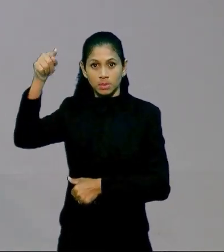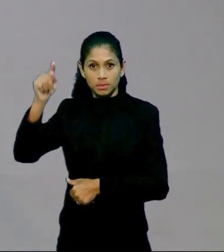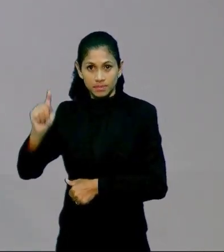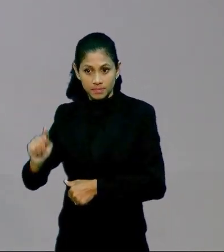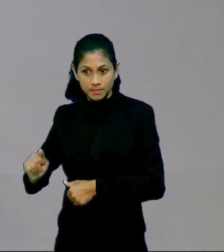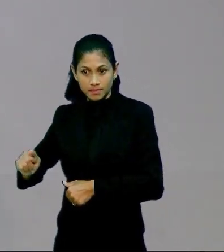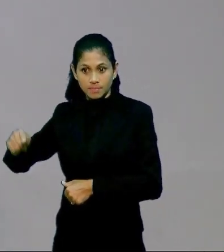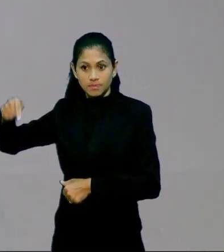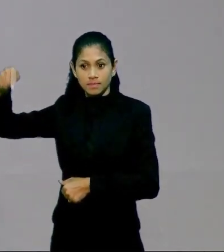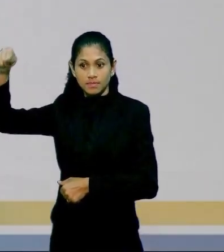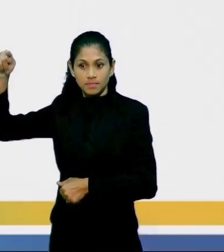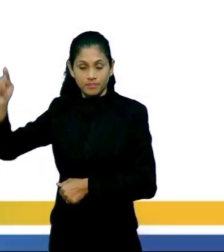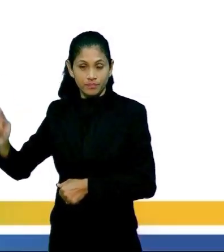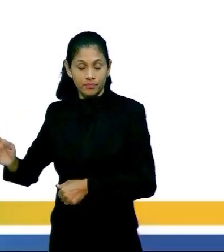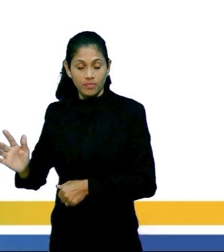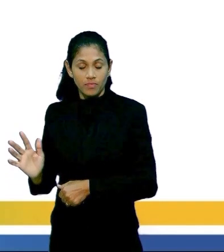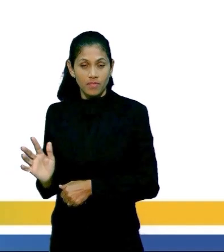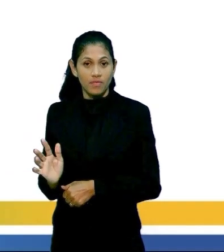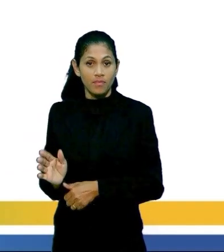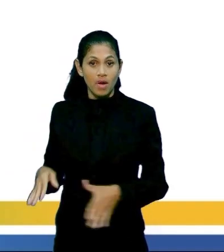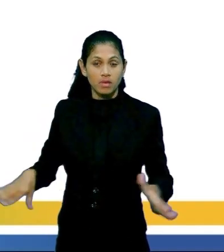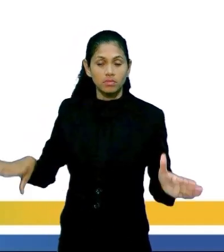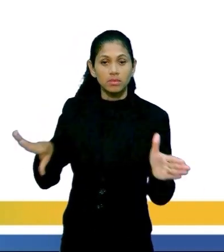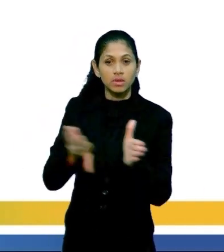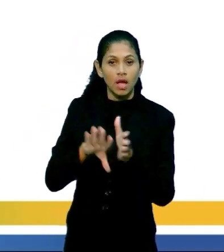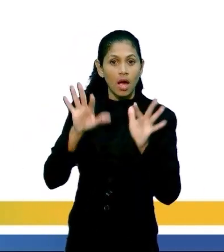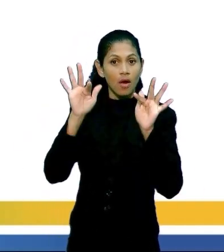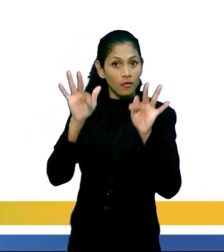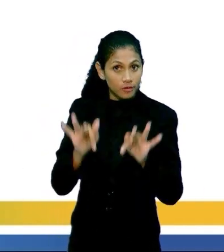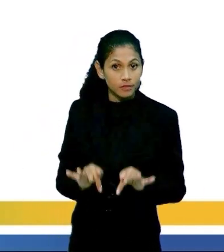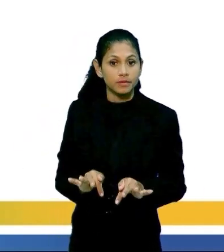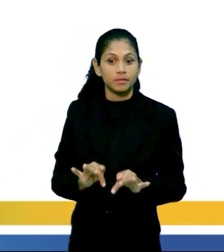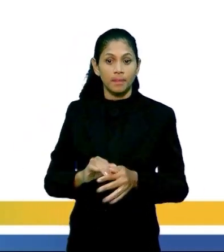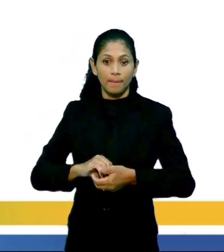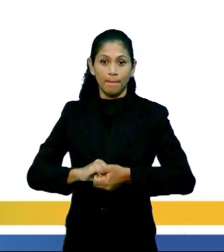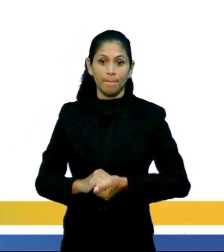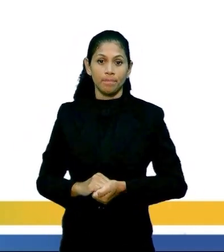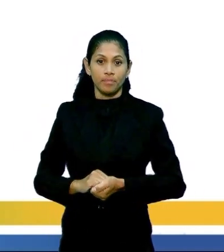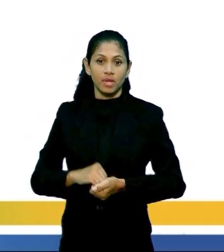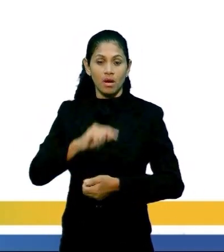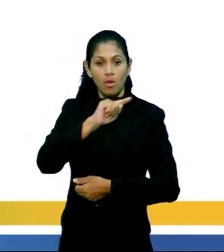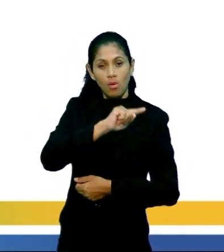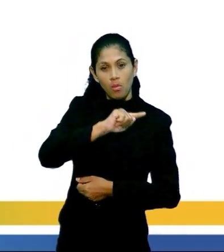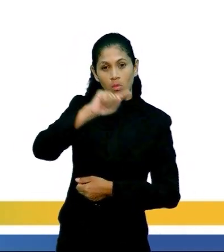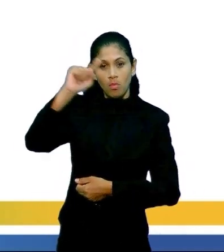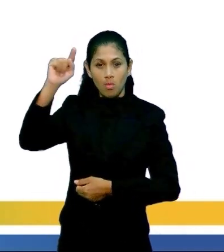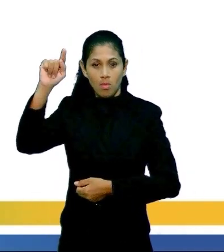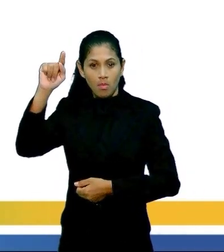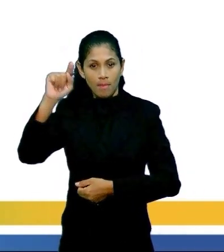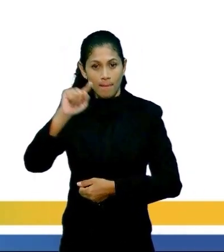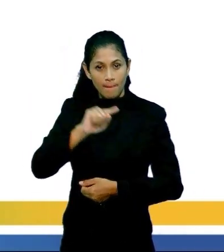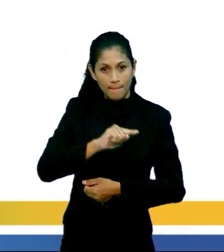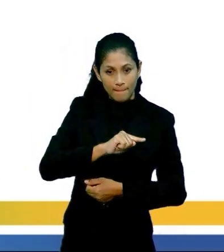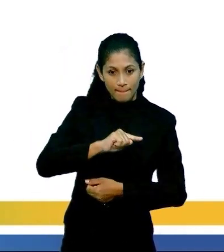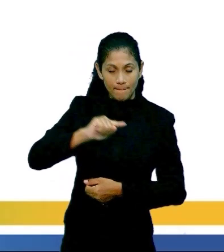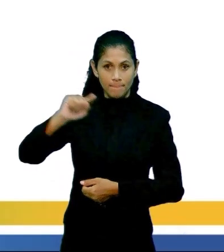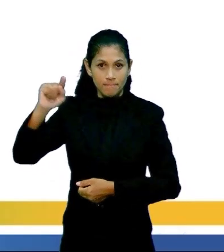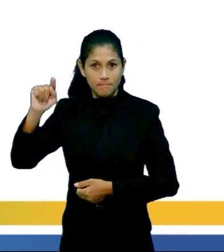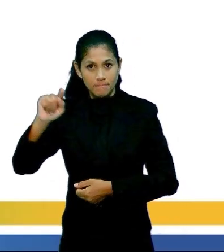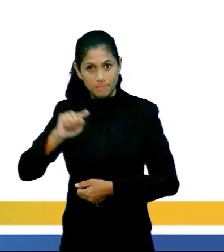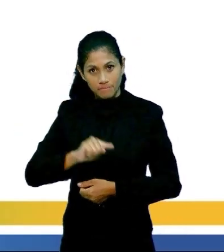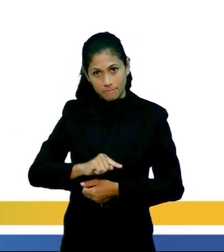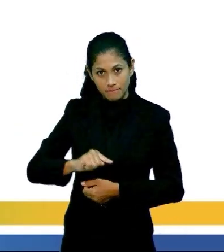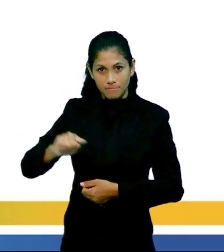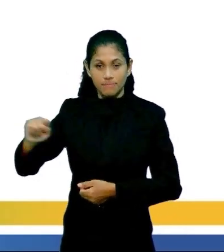último, como mostra a imagem do diagrama anterior, certo? Então, seguindo aí o exemplo